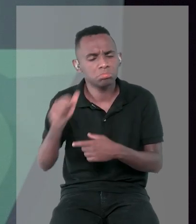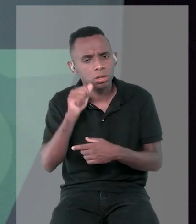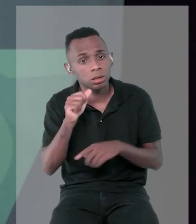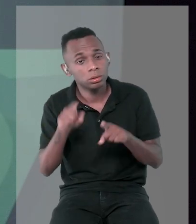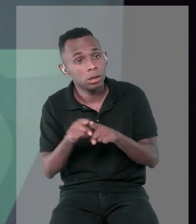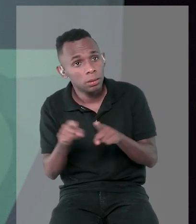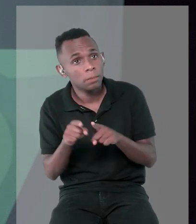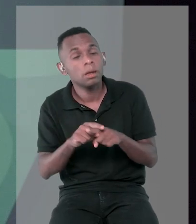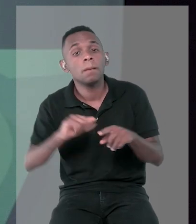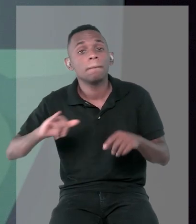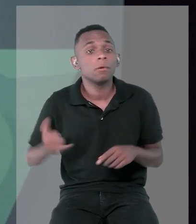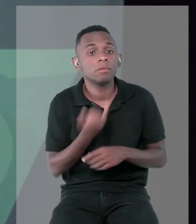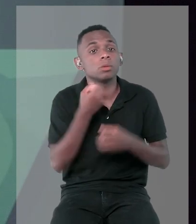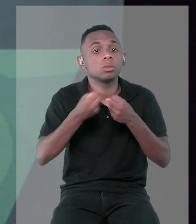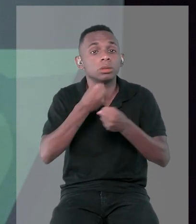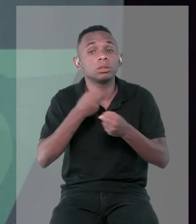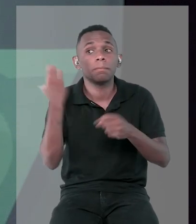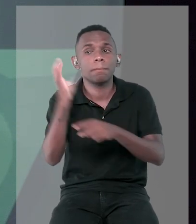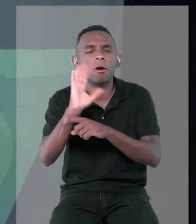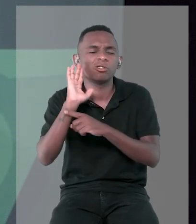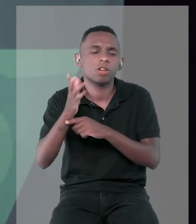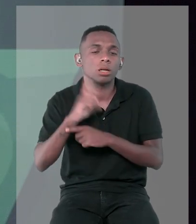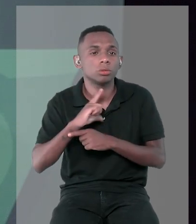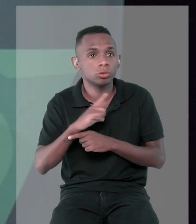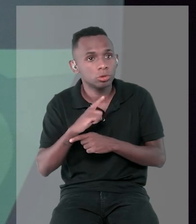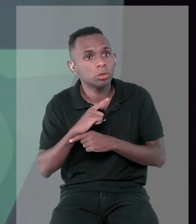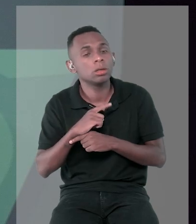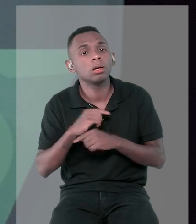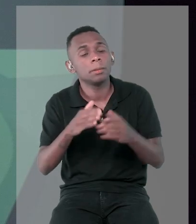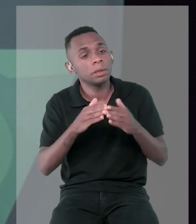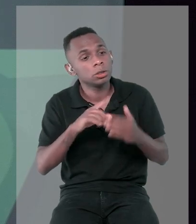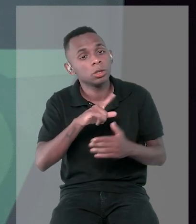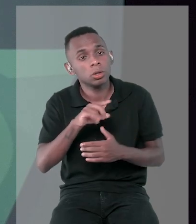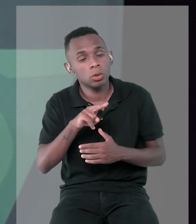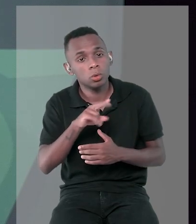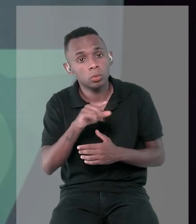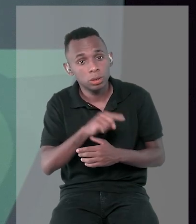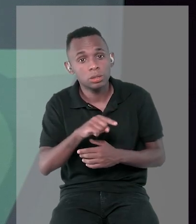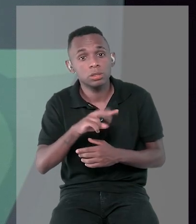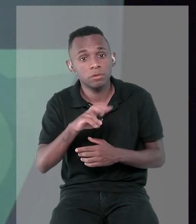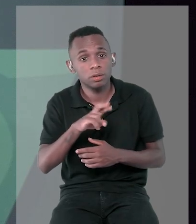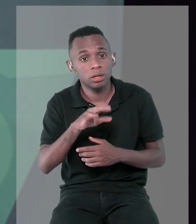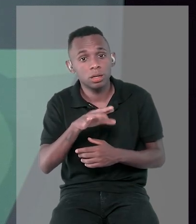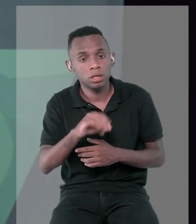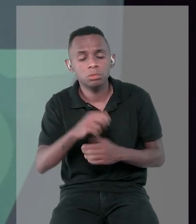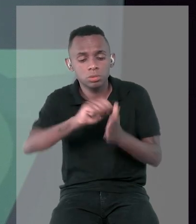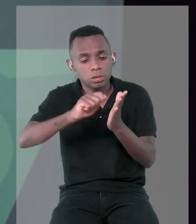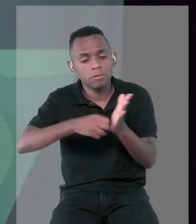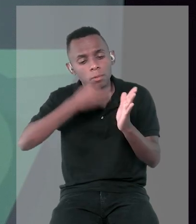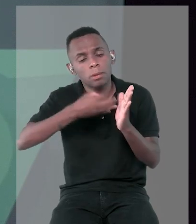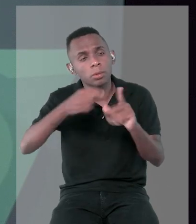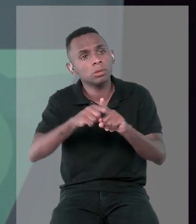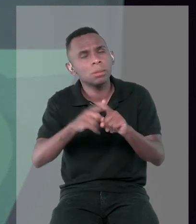com ela, mas aproveitei uma entrevista que já estava publicada e pedi para o Luiz Fernando Veríssimo escrever também um